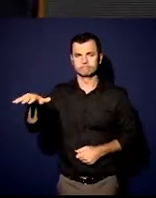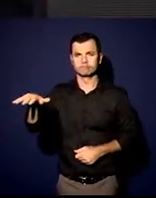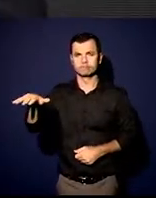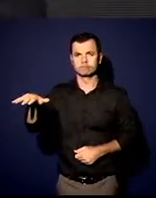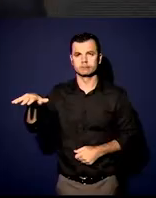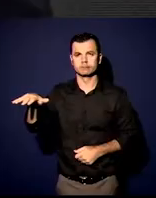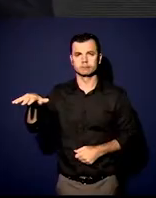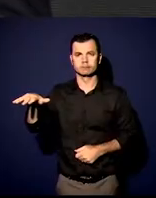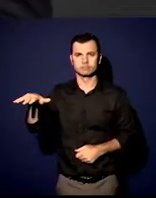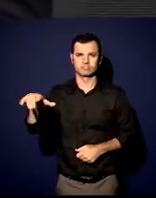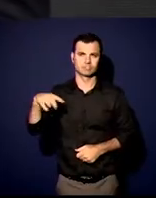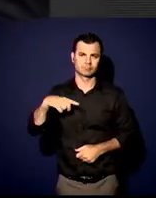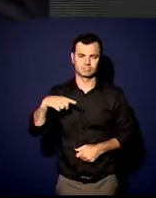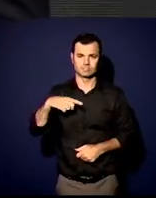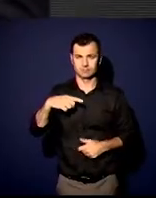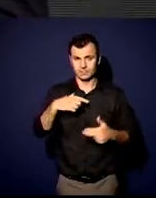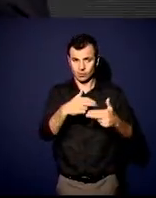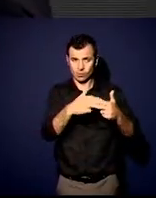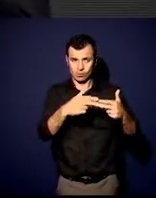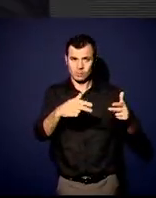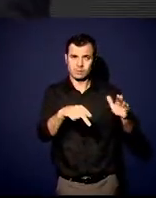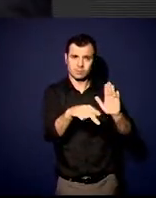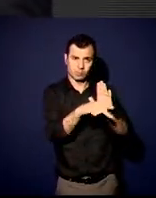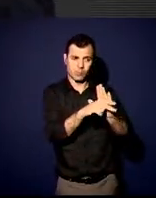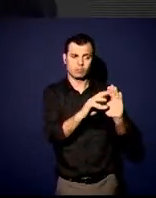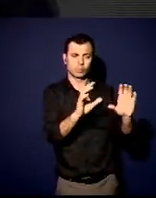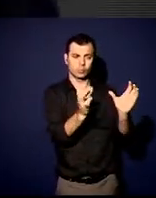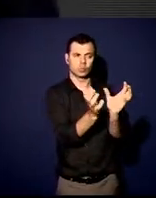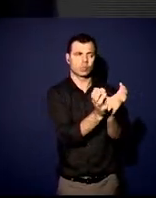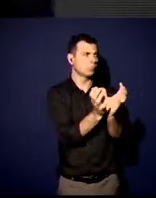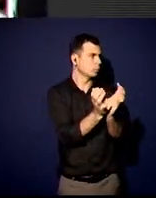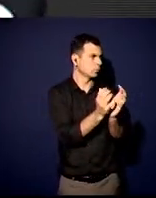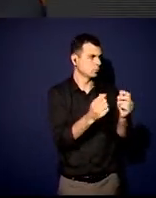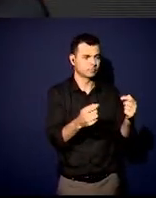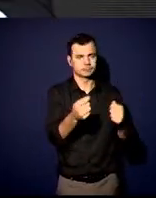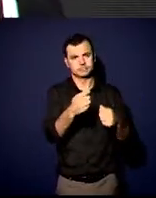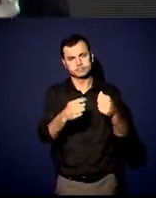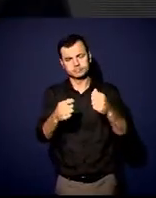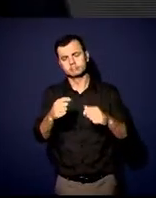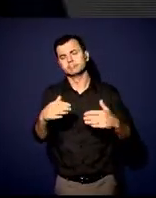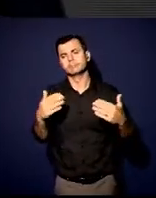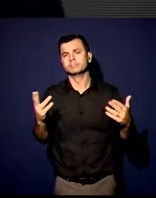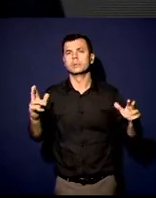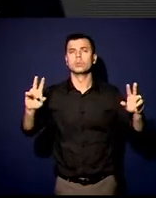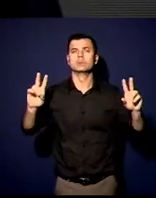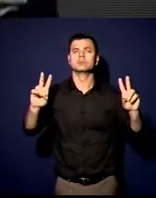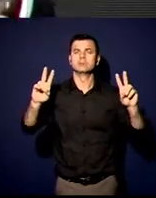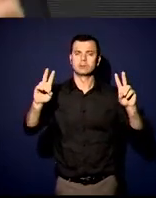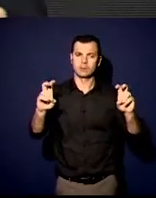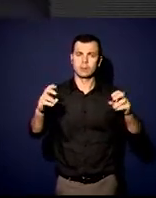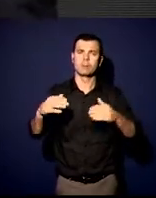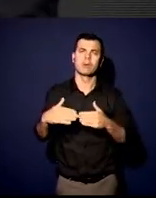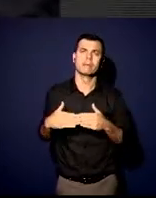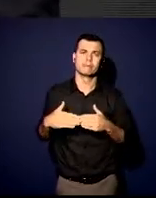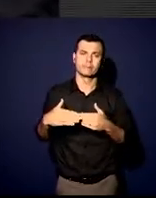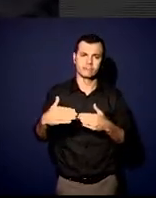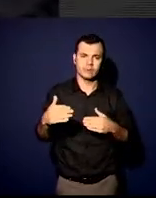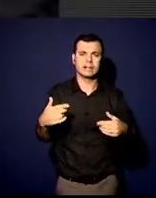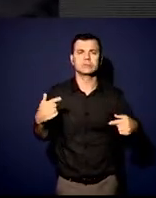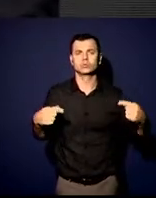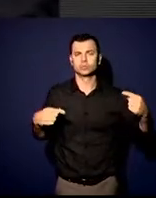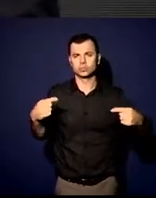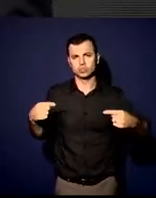que ficam no arcabouço de atuação das agências Então esse assunto por certo vai vir a discussão e quando vier